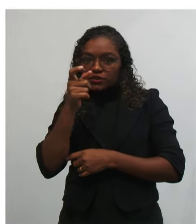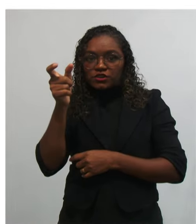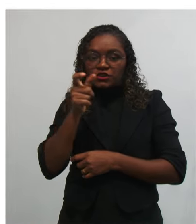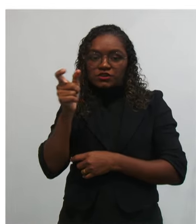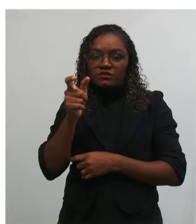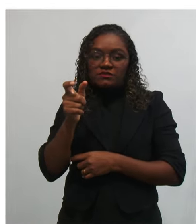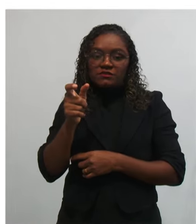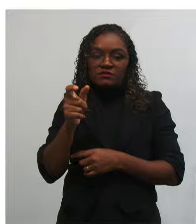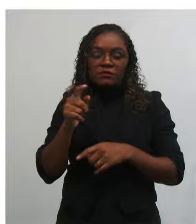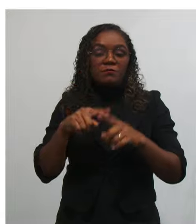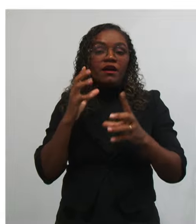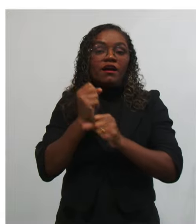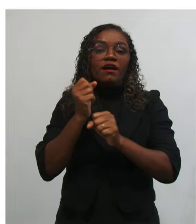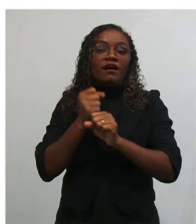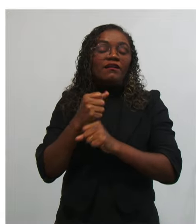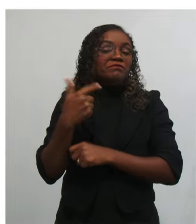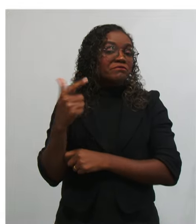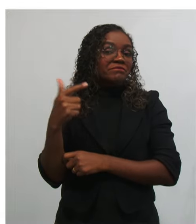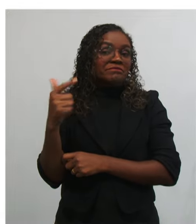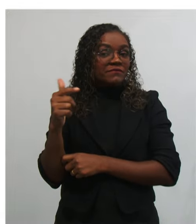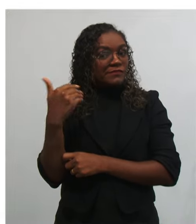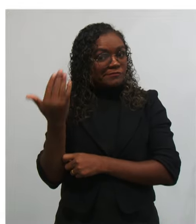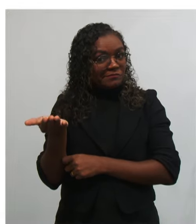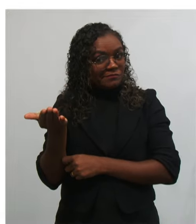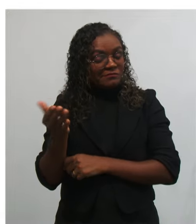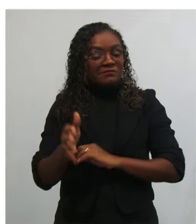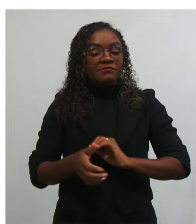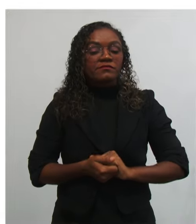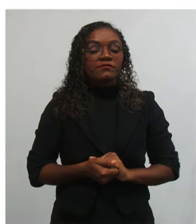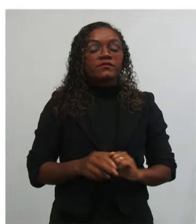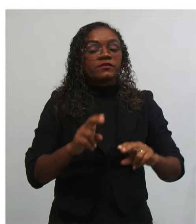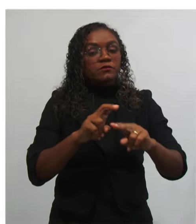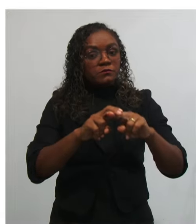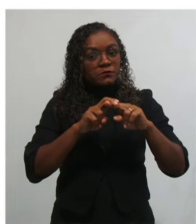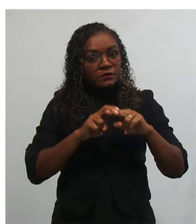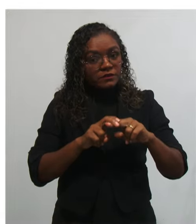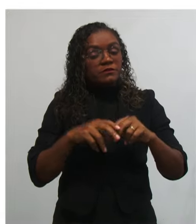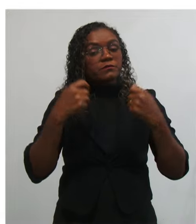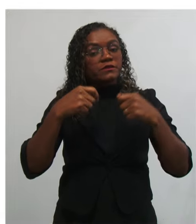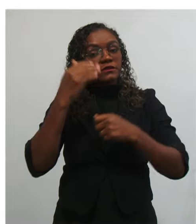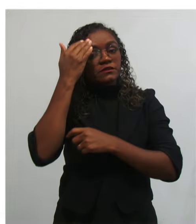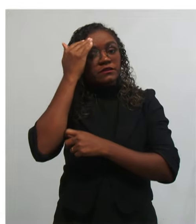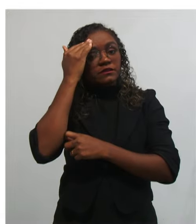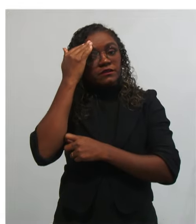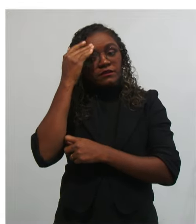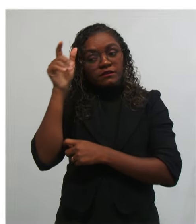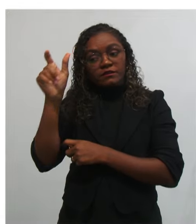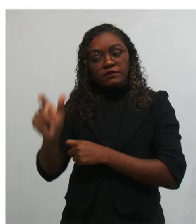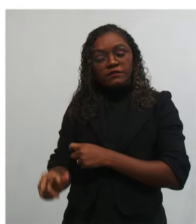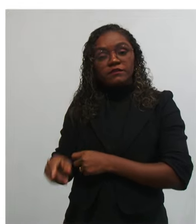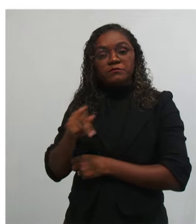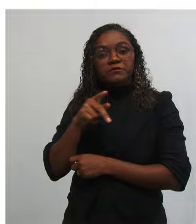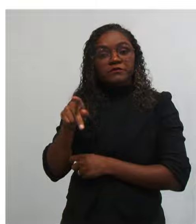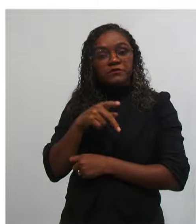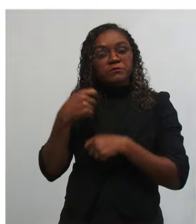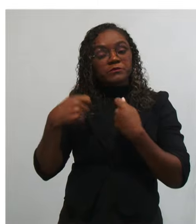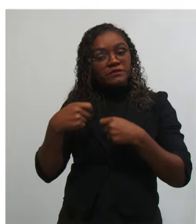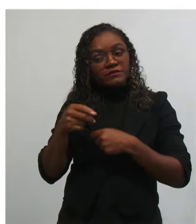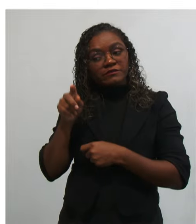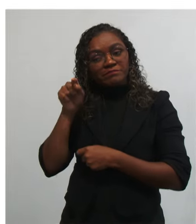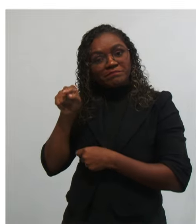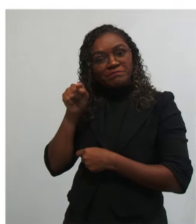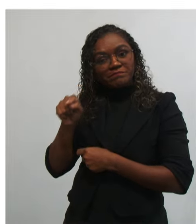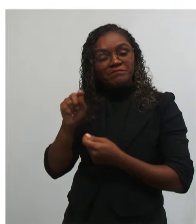o x ele não fez o cálculo E aí há uma reflexão sobre a questão do professor mas mais do que isso para nós há uma